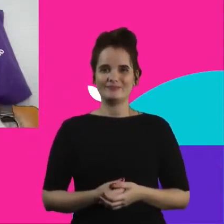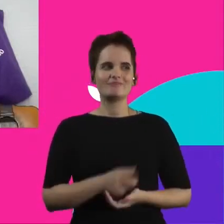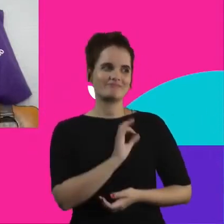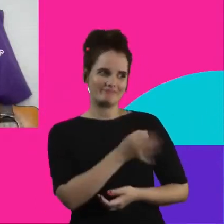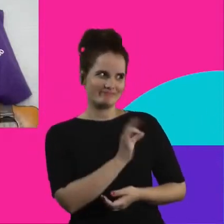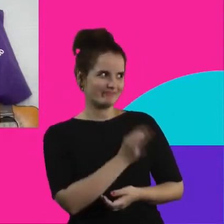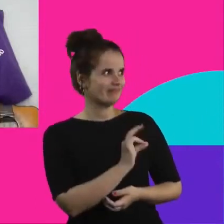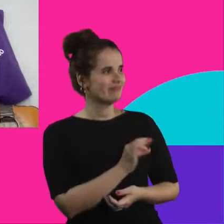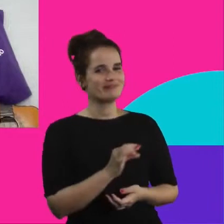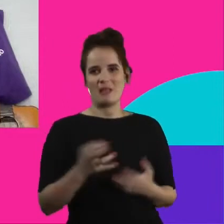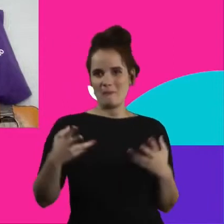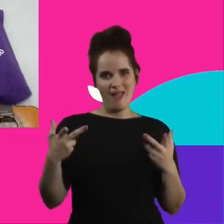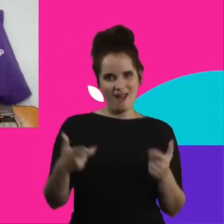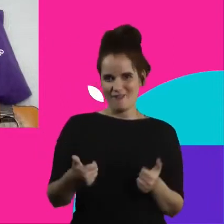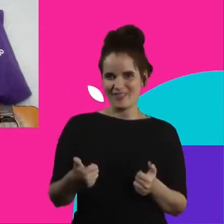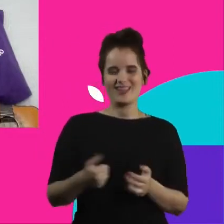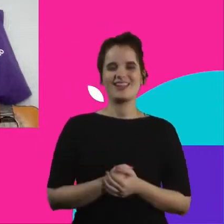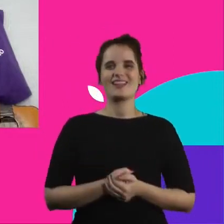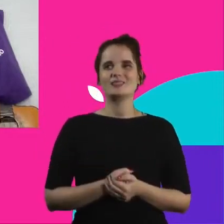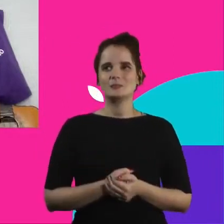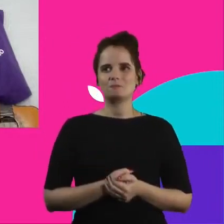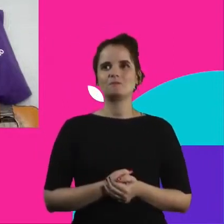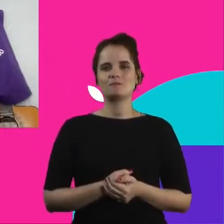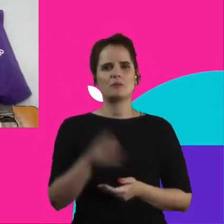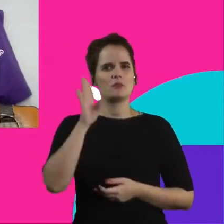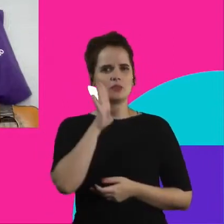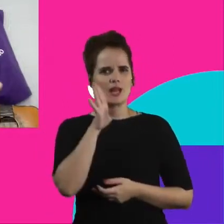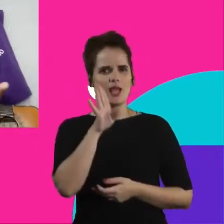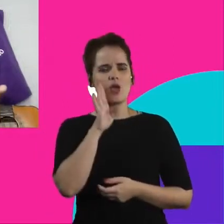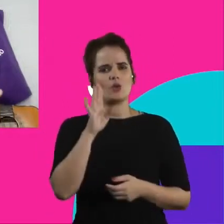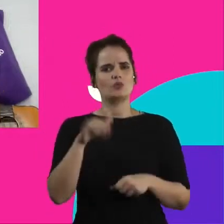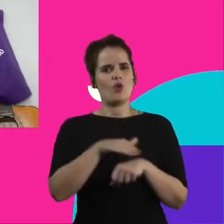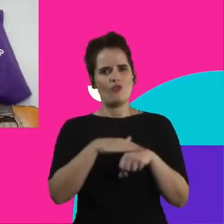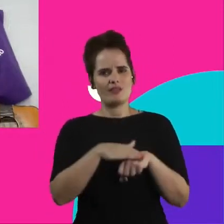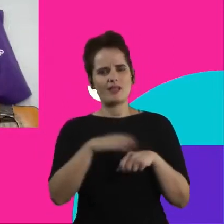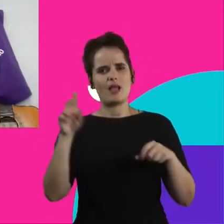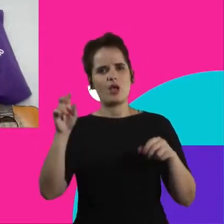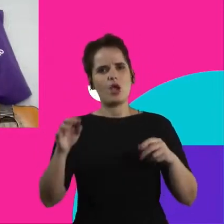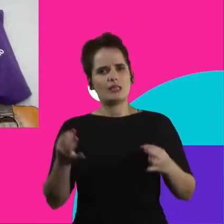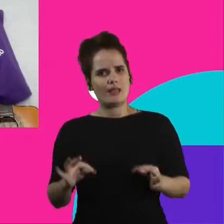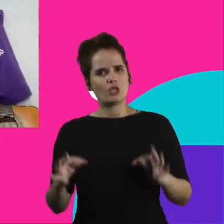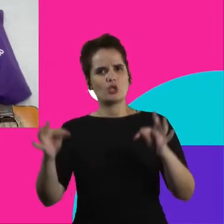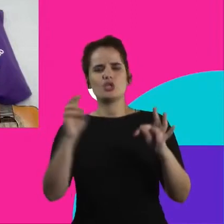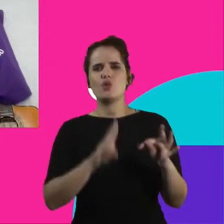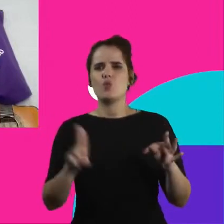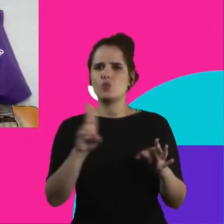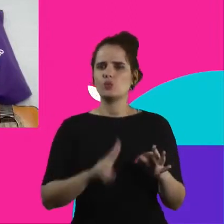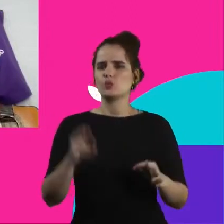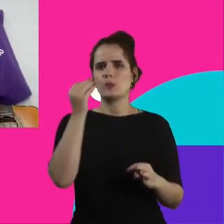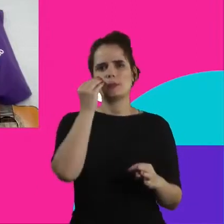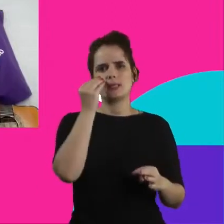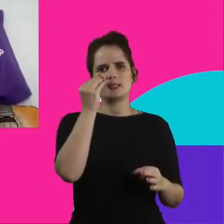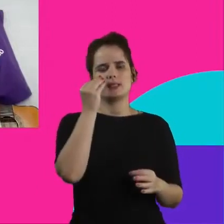Maravilha, querido. E que inspiração podermos falar sobre o uso da tecnologia como uma maneira de